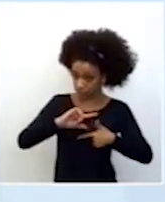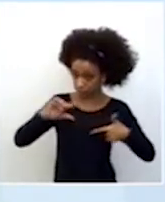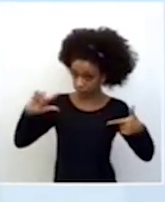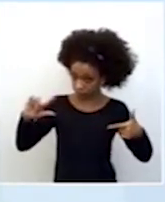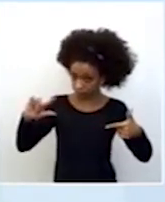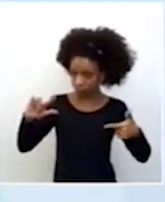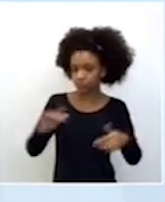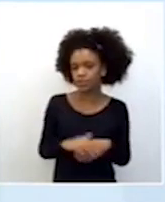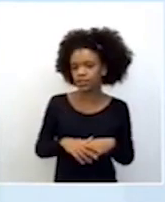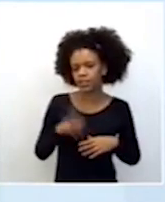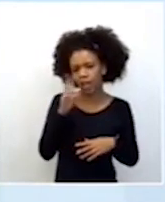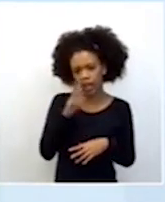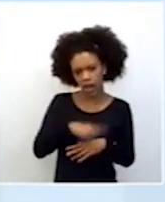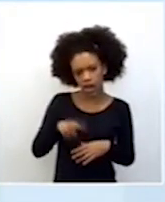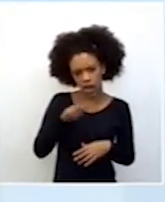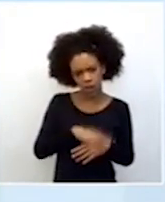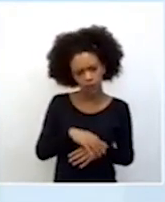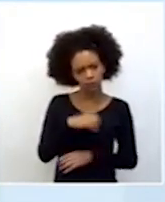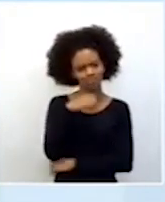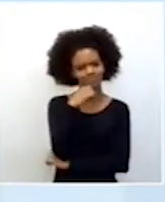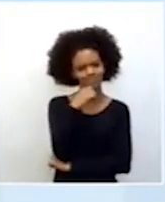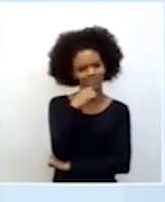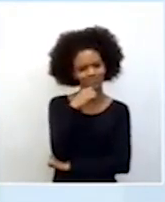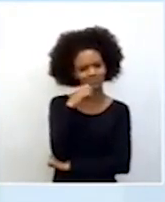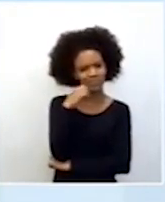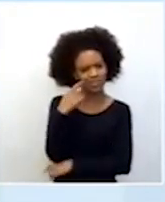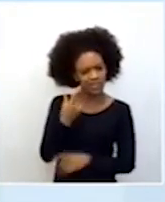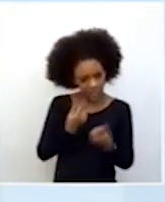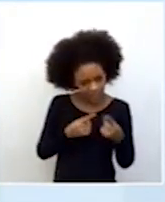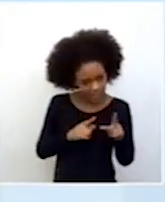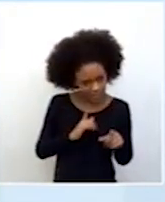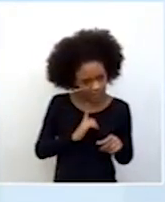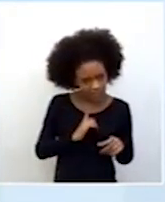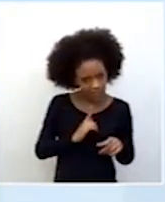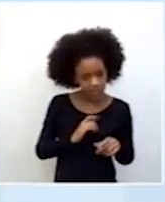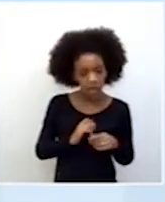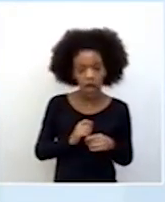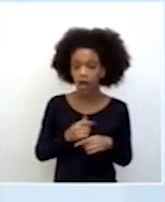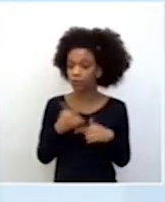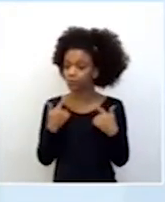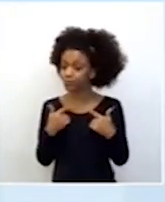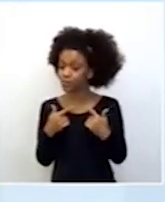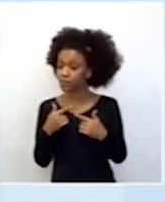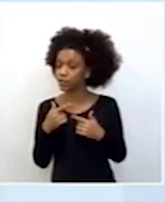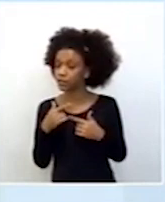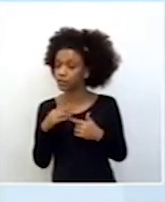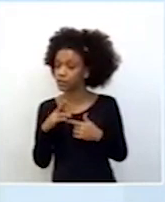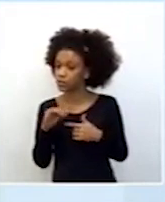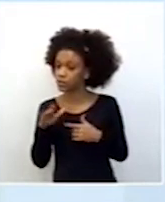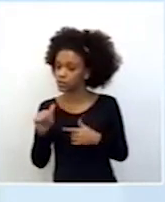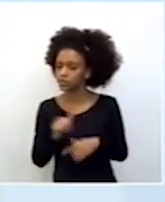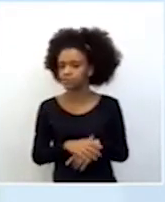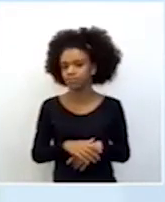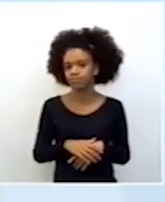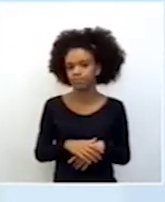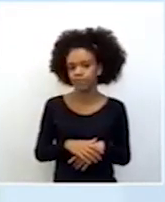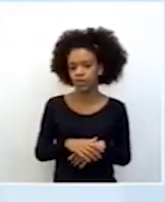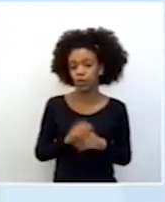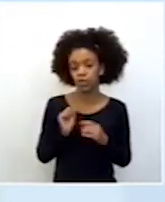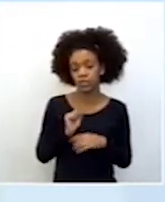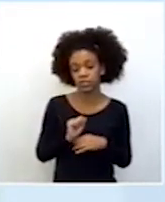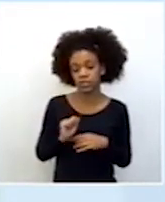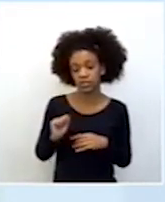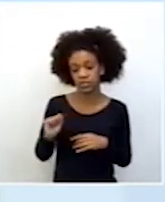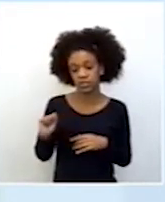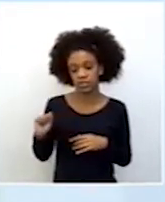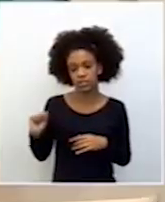acabou de ler? Será que há ironia, humor ou crítica? Aqueles S's que